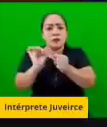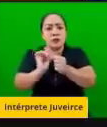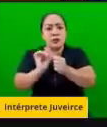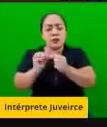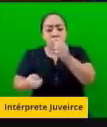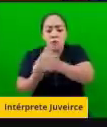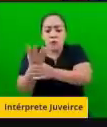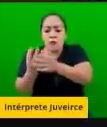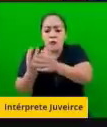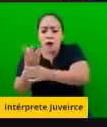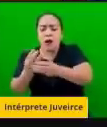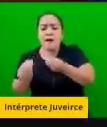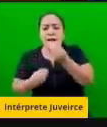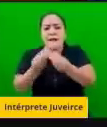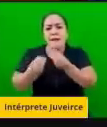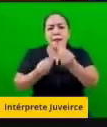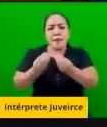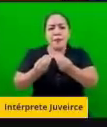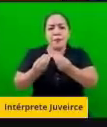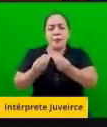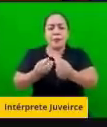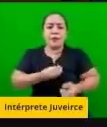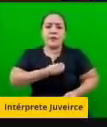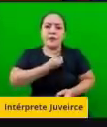sociedade em que viviam, tá?